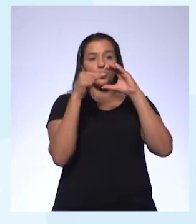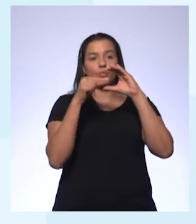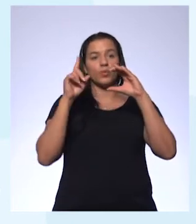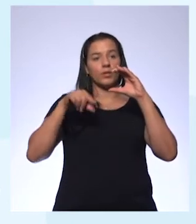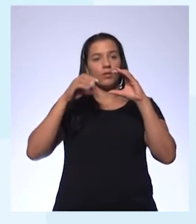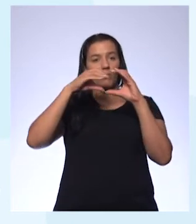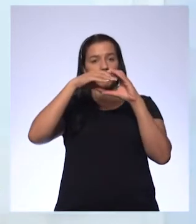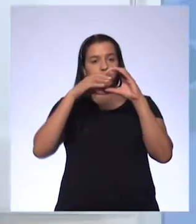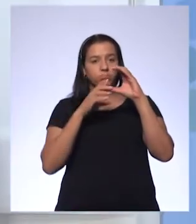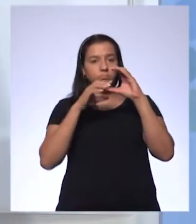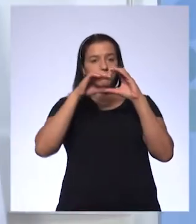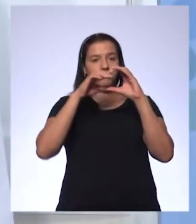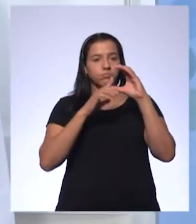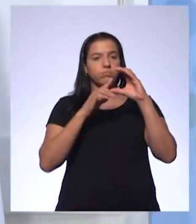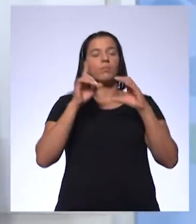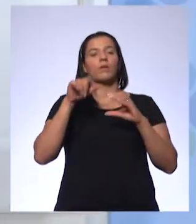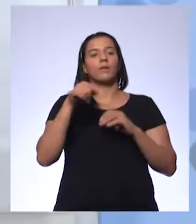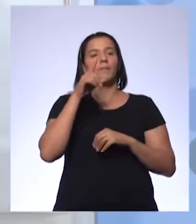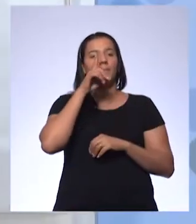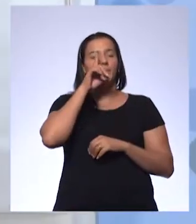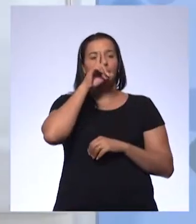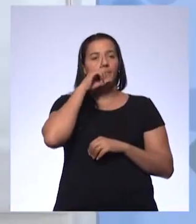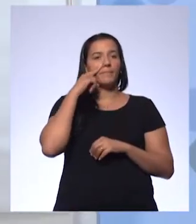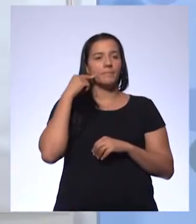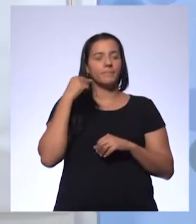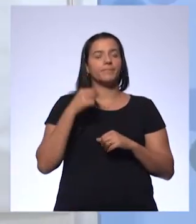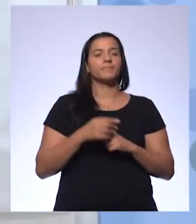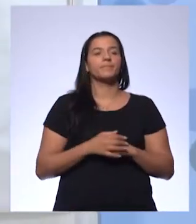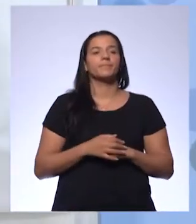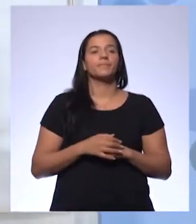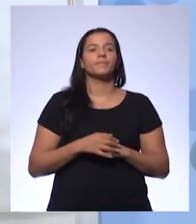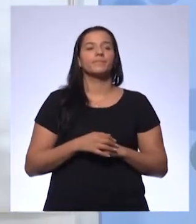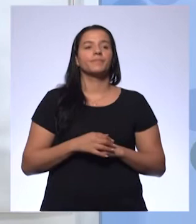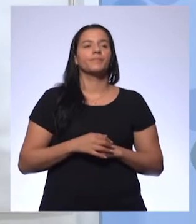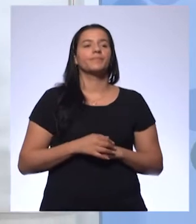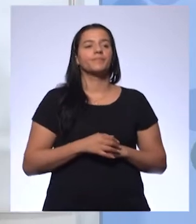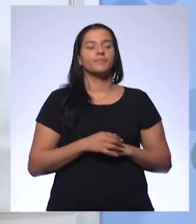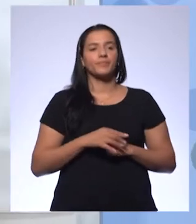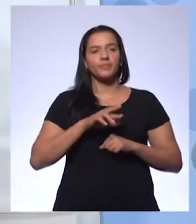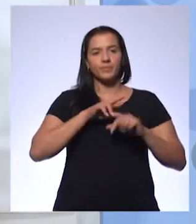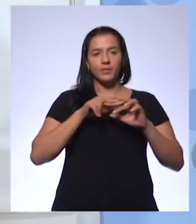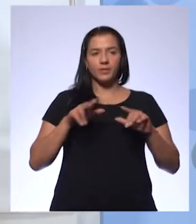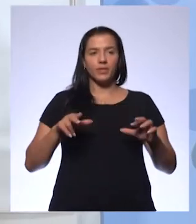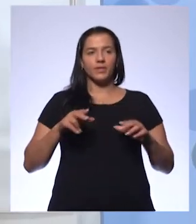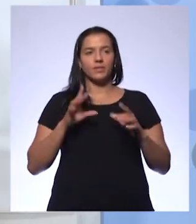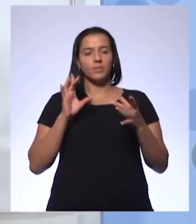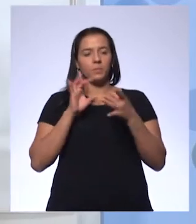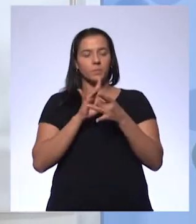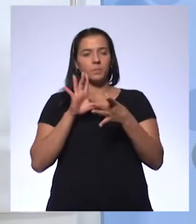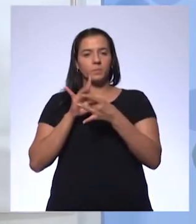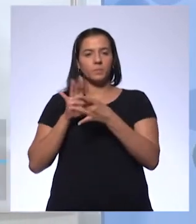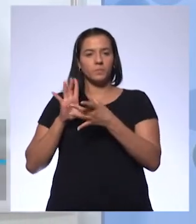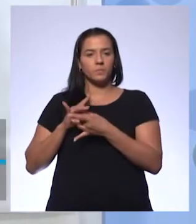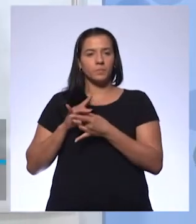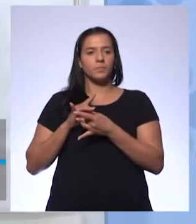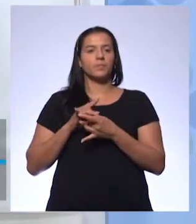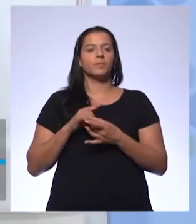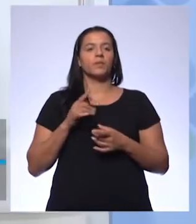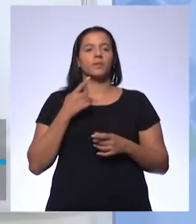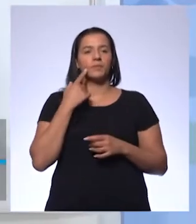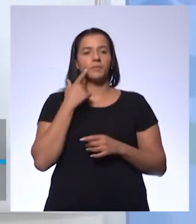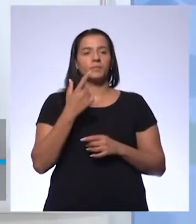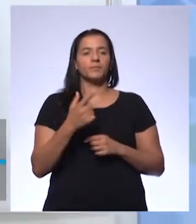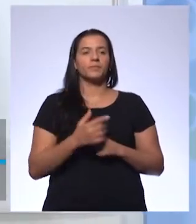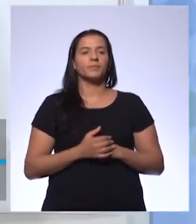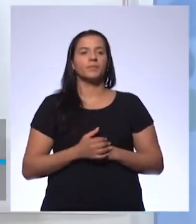bom? E o protozoário, ele já é assim, tá? Ele vai ser unicelular e ele vai ser assim. A